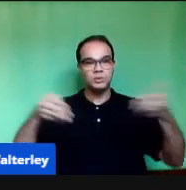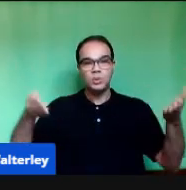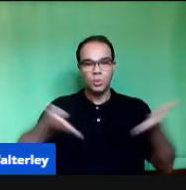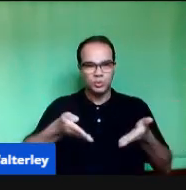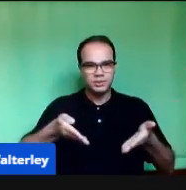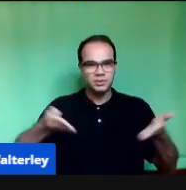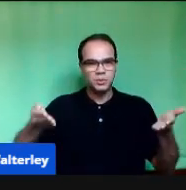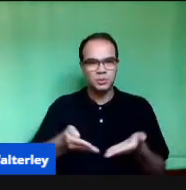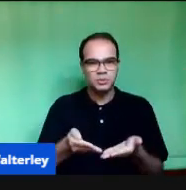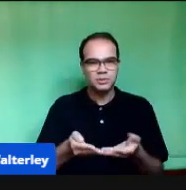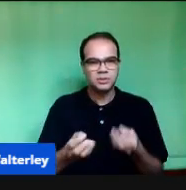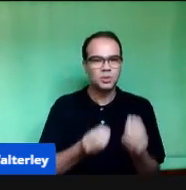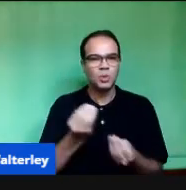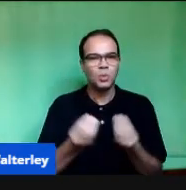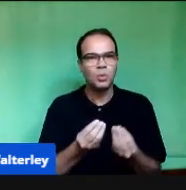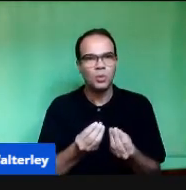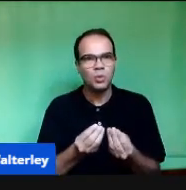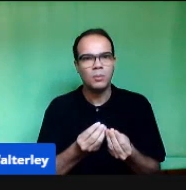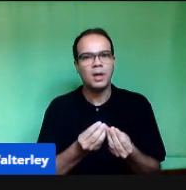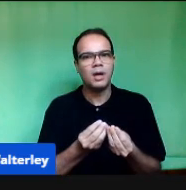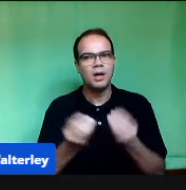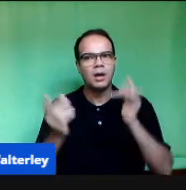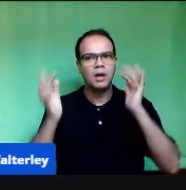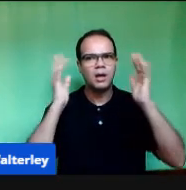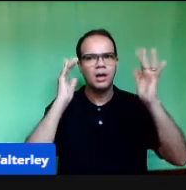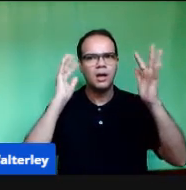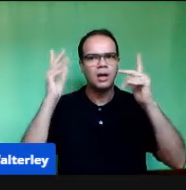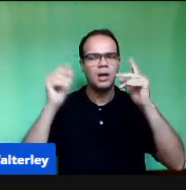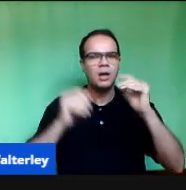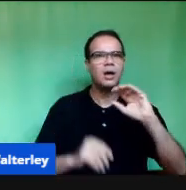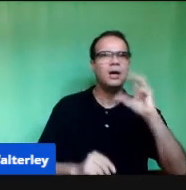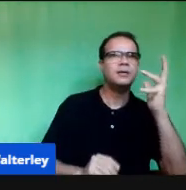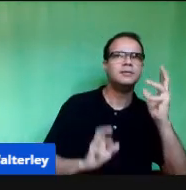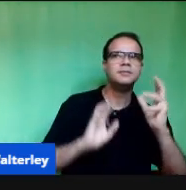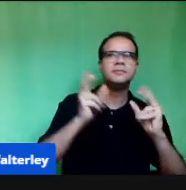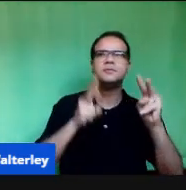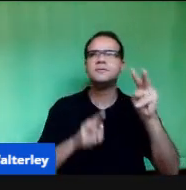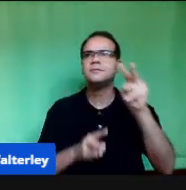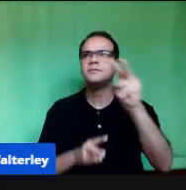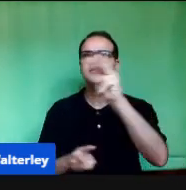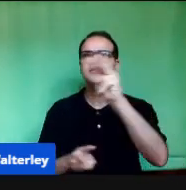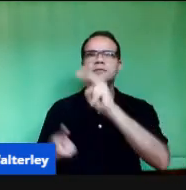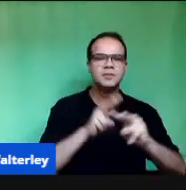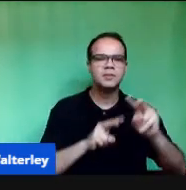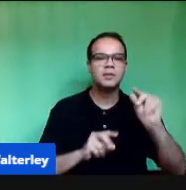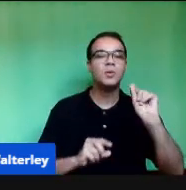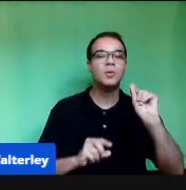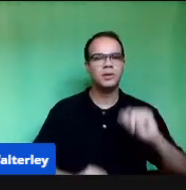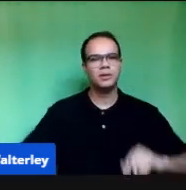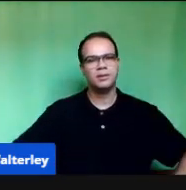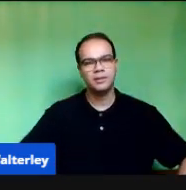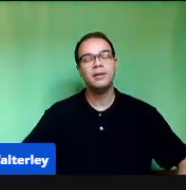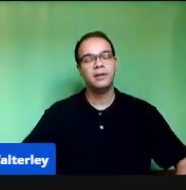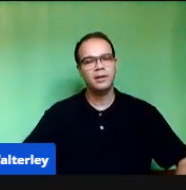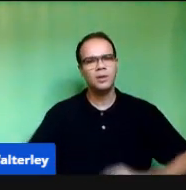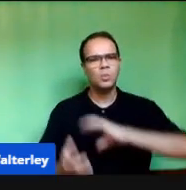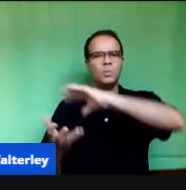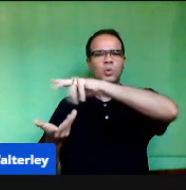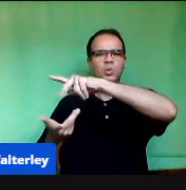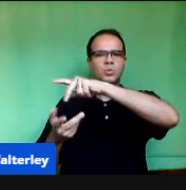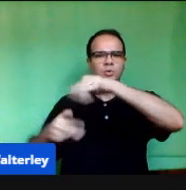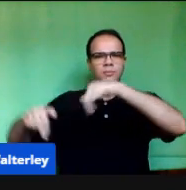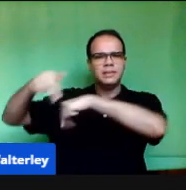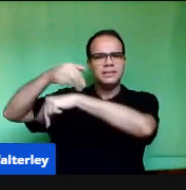contextualizar e refletir sobre a realidade que a gente tem, sobre o mundo que a gente está vivenciando, para discutir